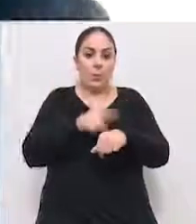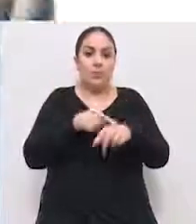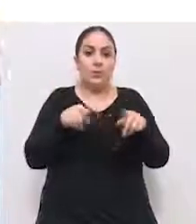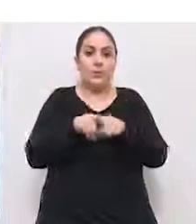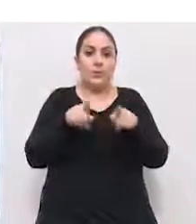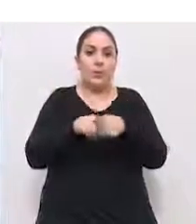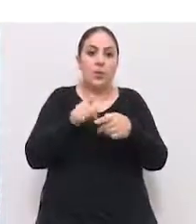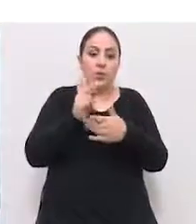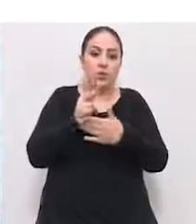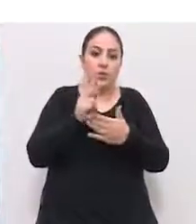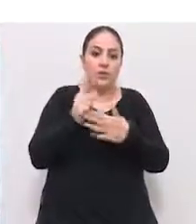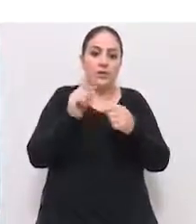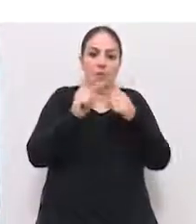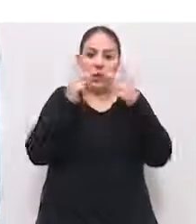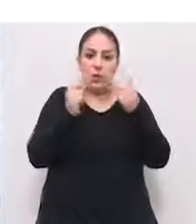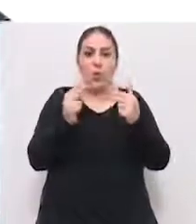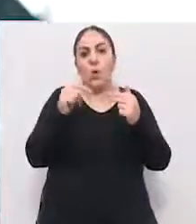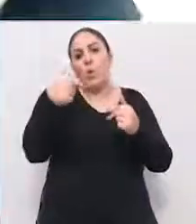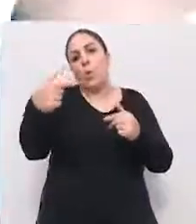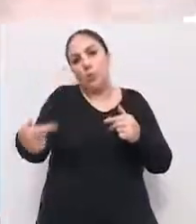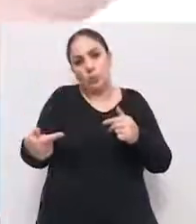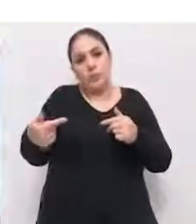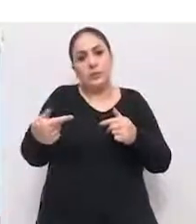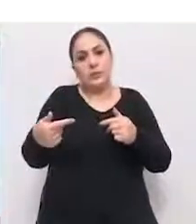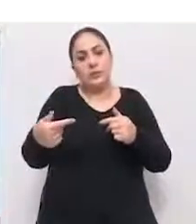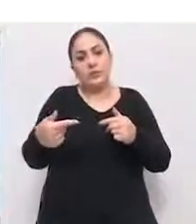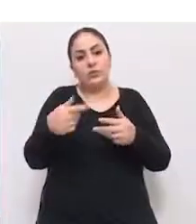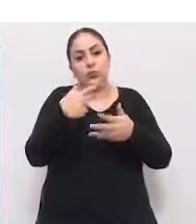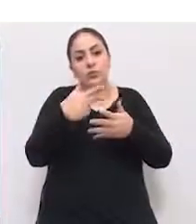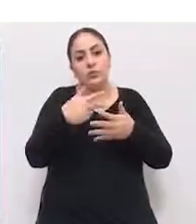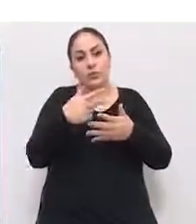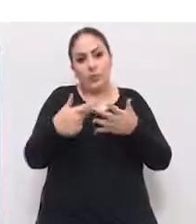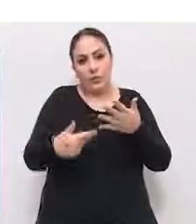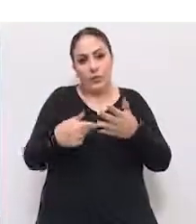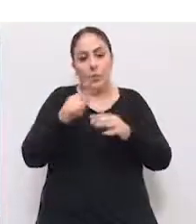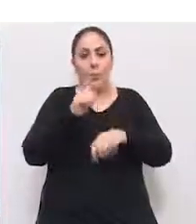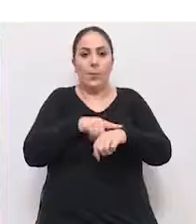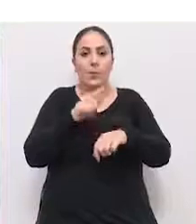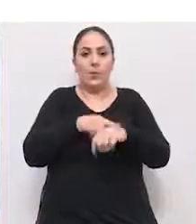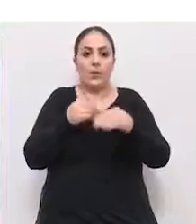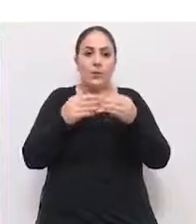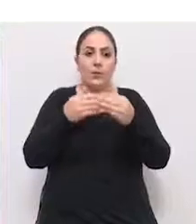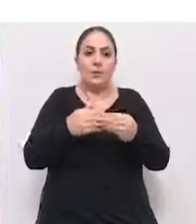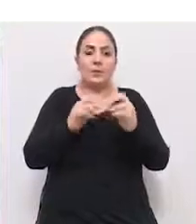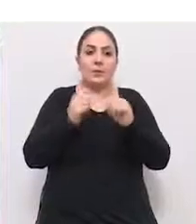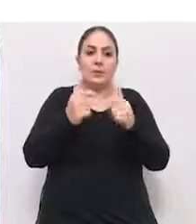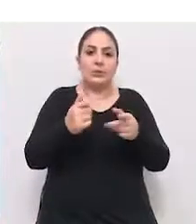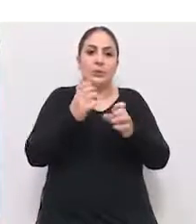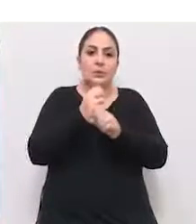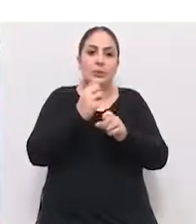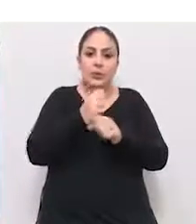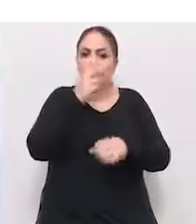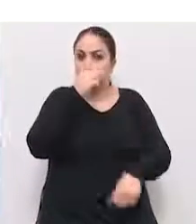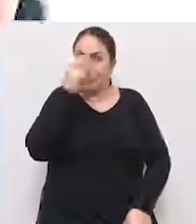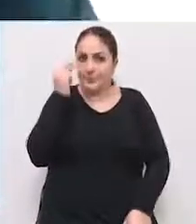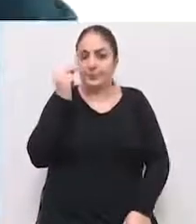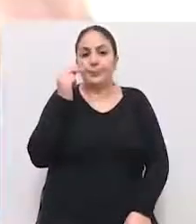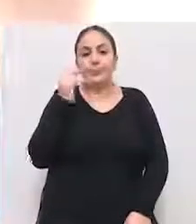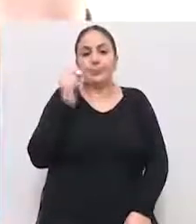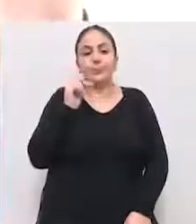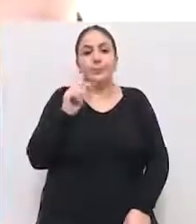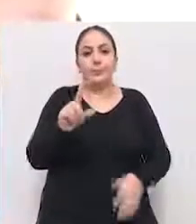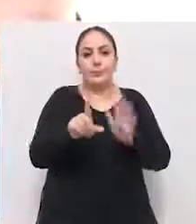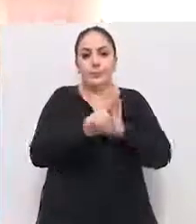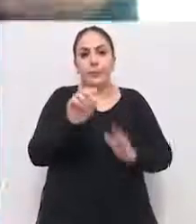momento, mas também vamos continuar fazendo como já fizemos em outros vários momentos do acompanhamento da execução orçamentária do município. A